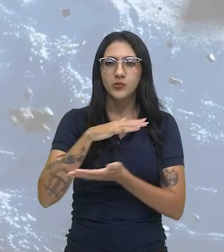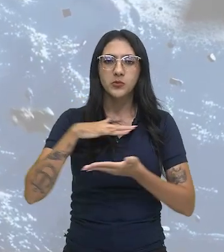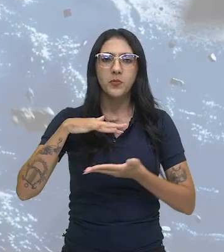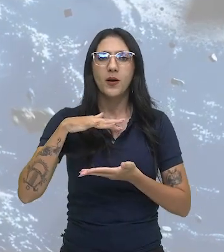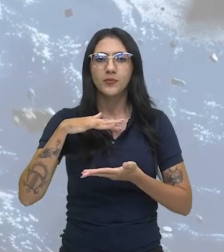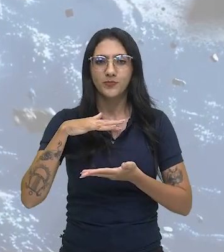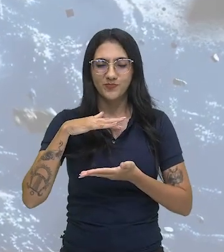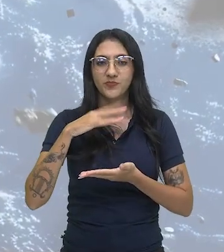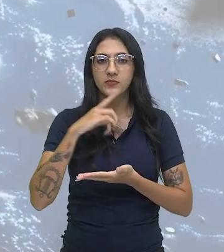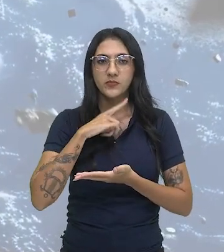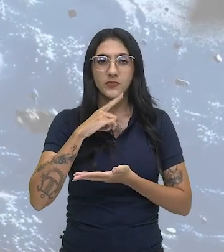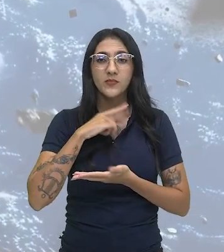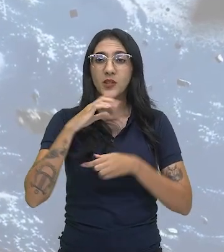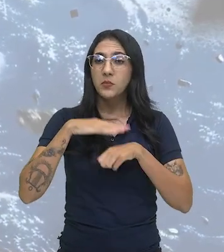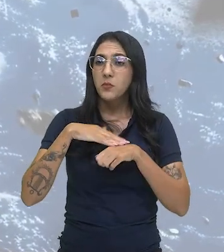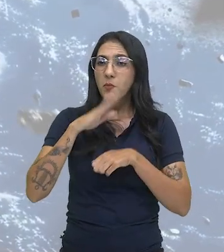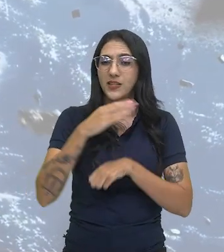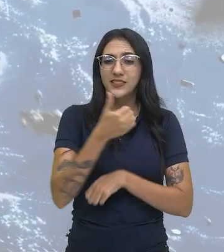de